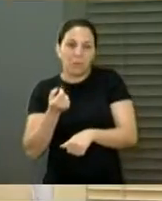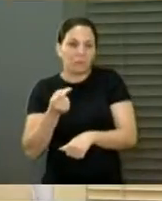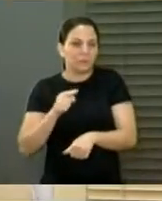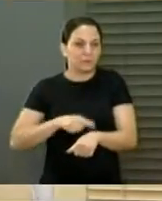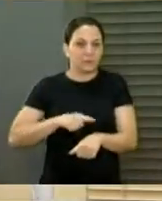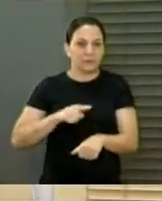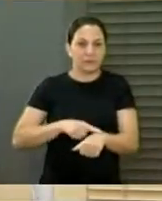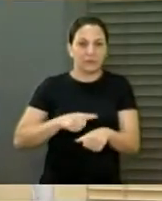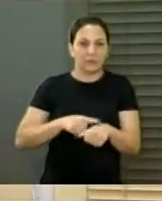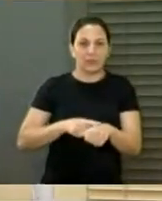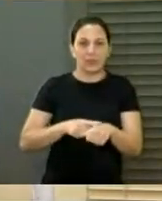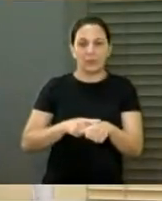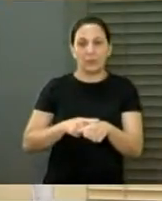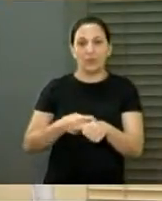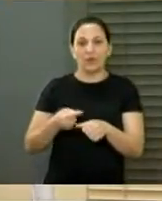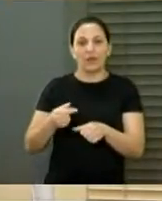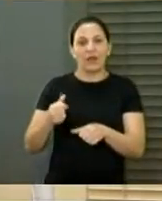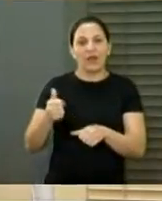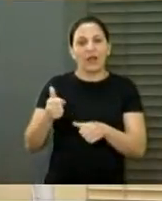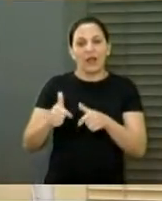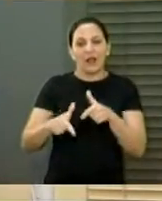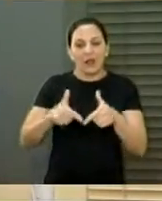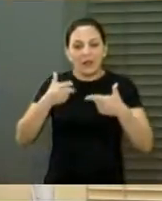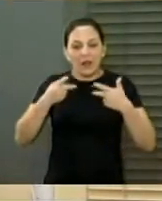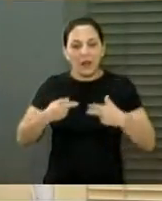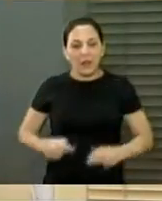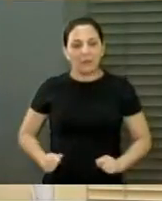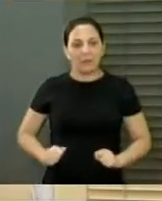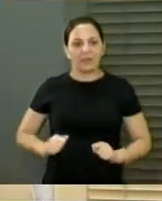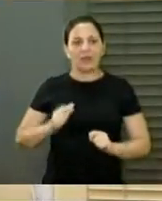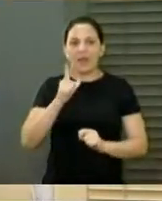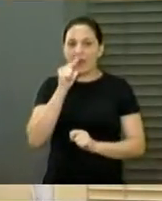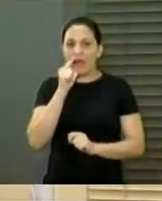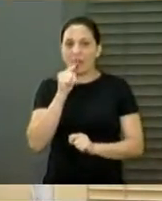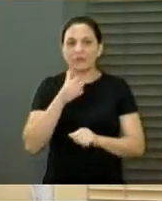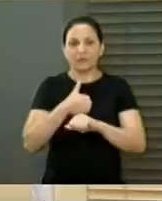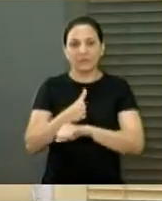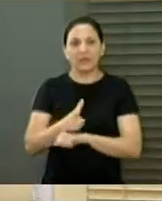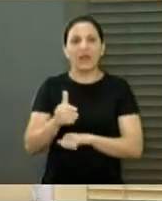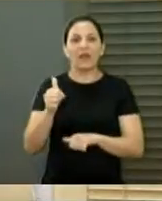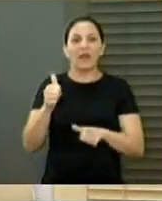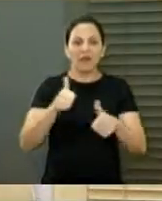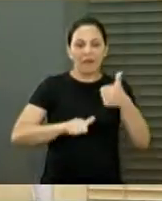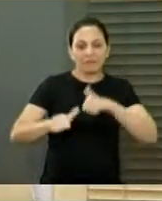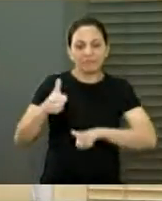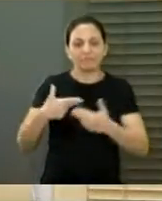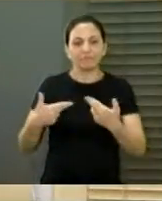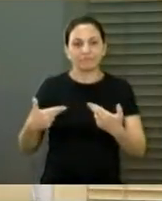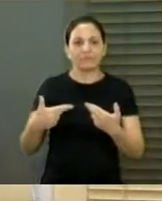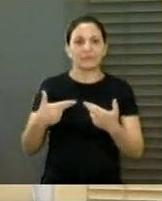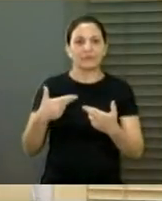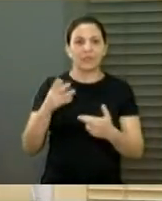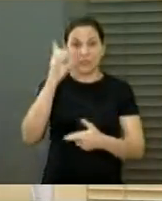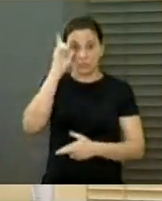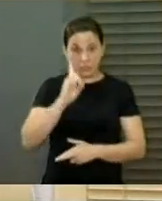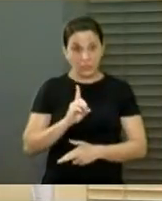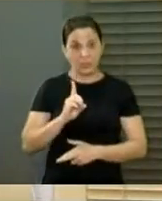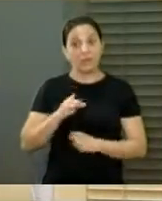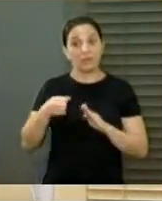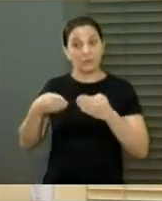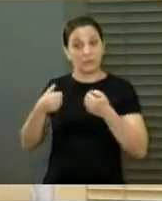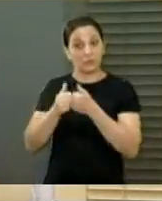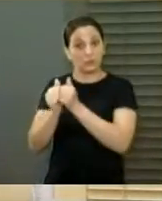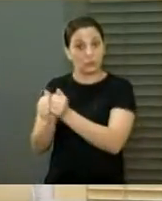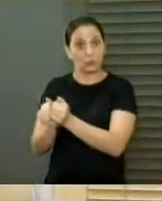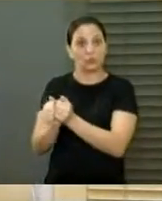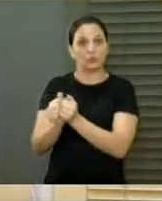da estação de tratamento de água, visitar o laboratório e conversei com alguns servidores e a diretoria da autarquia,